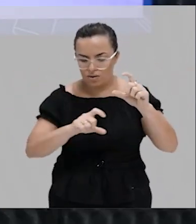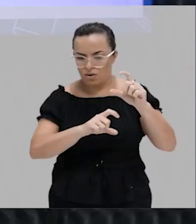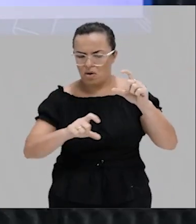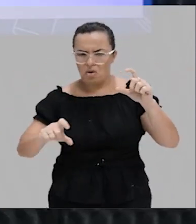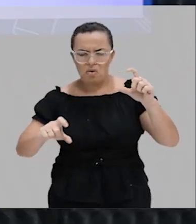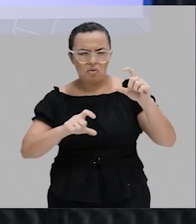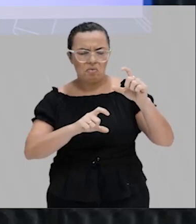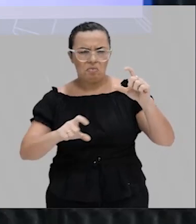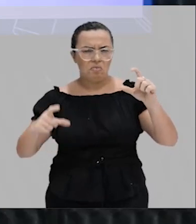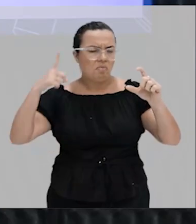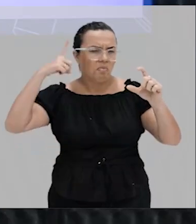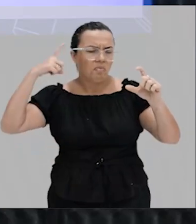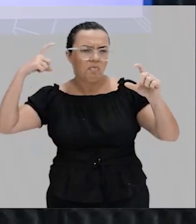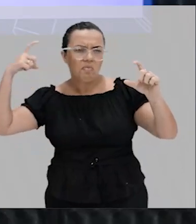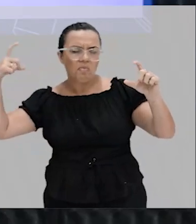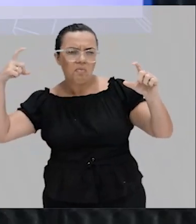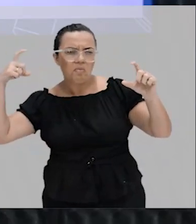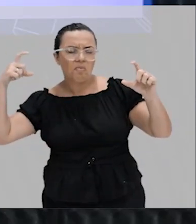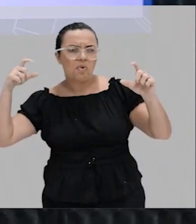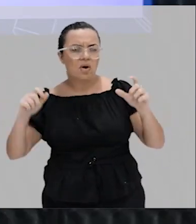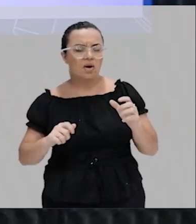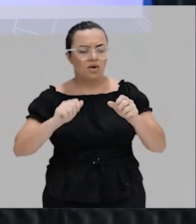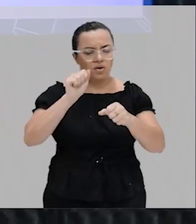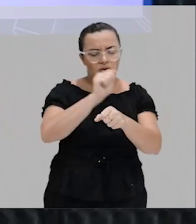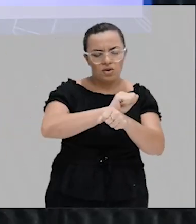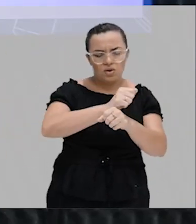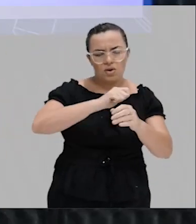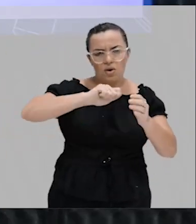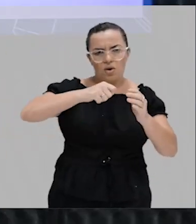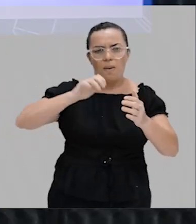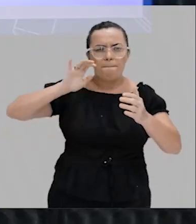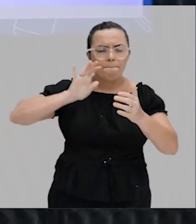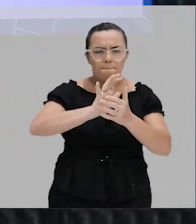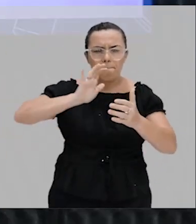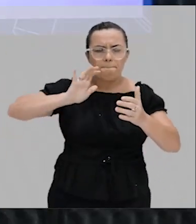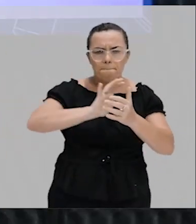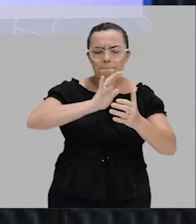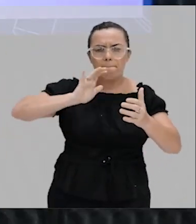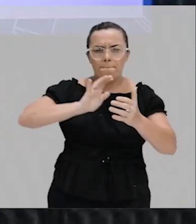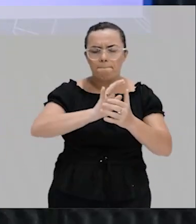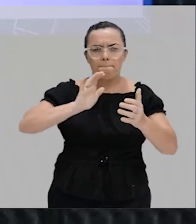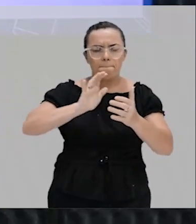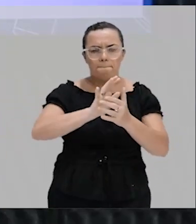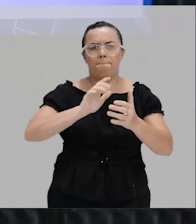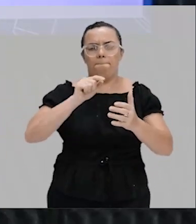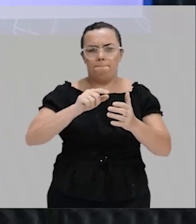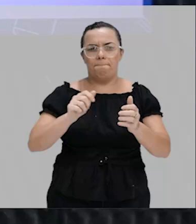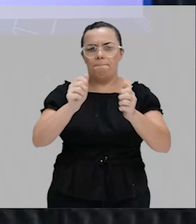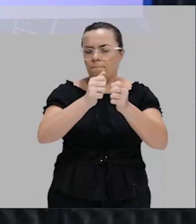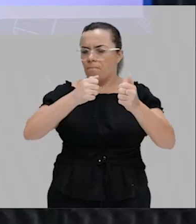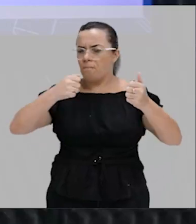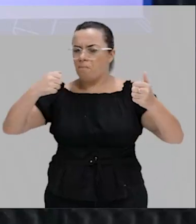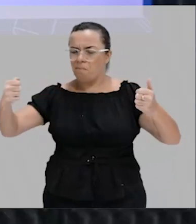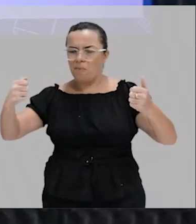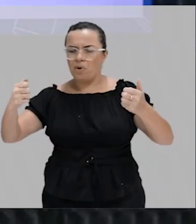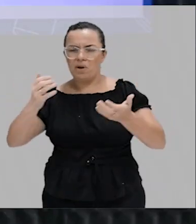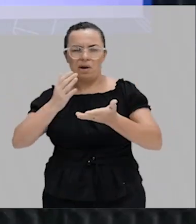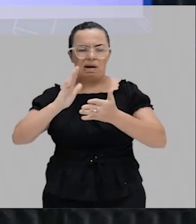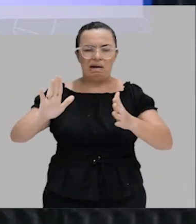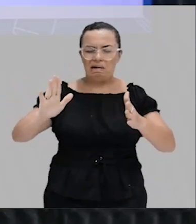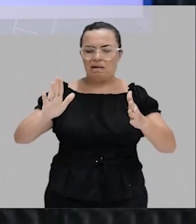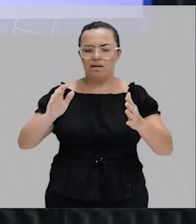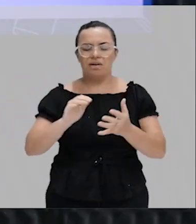barulho, barulho de buzina, barulho de algo quebrando, barulho de uma porta ou dos animais, né? Então, aparece muito aí para fazer